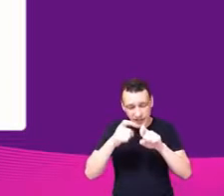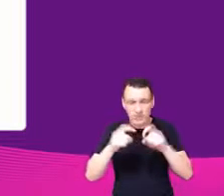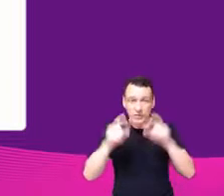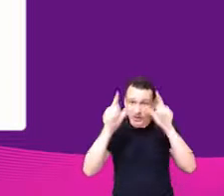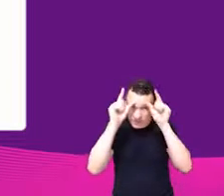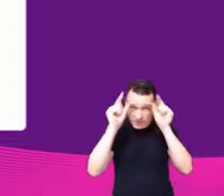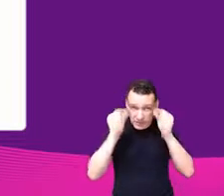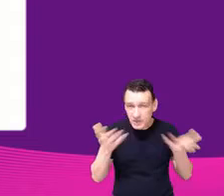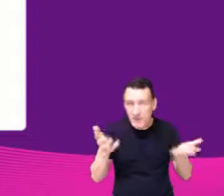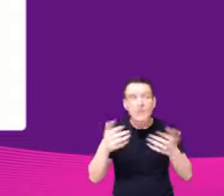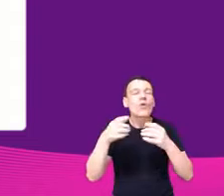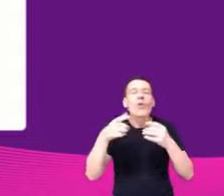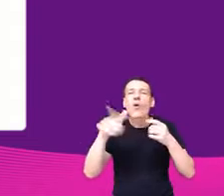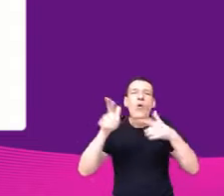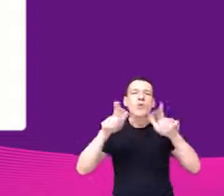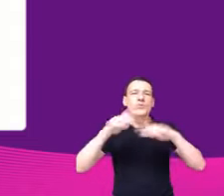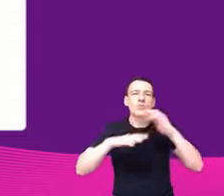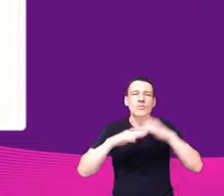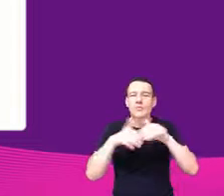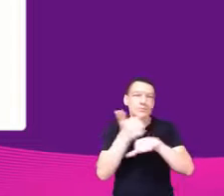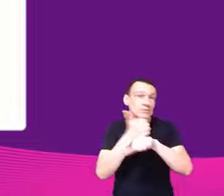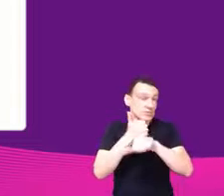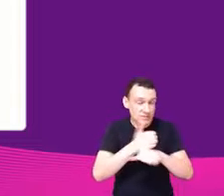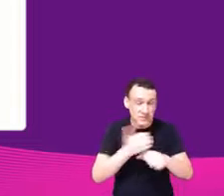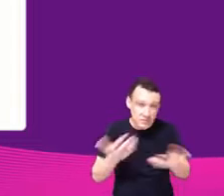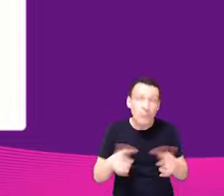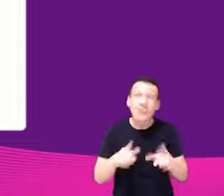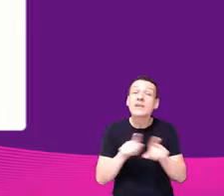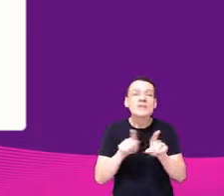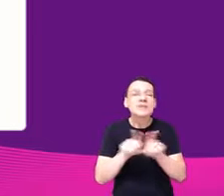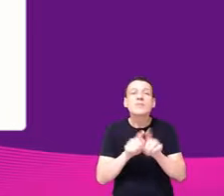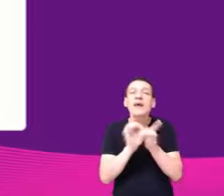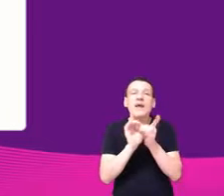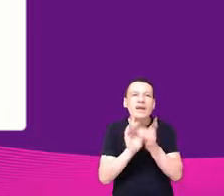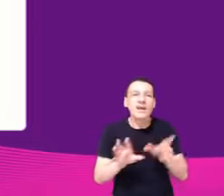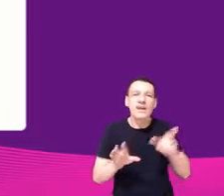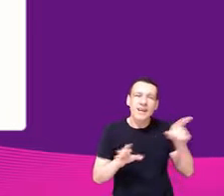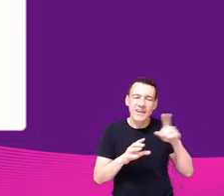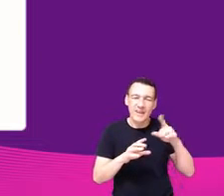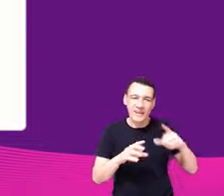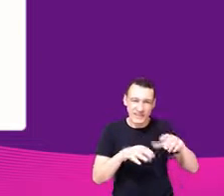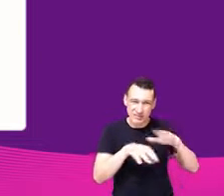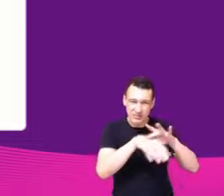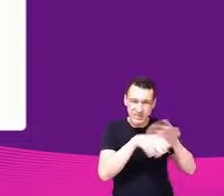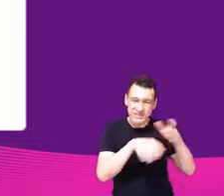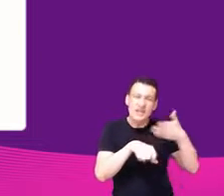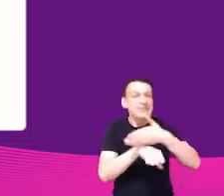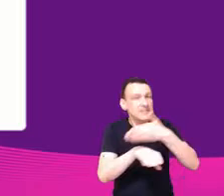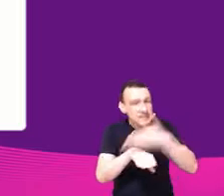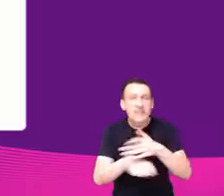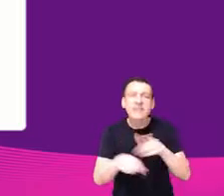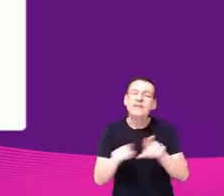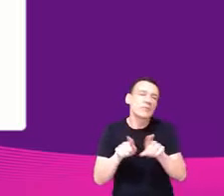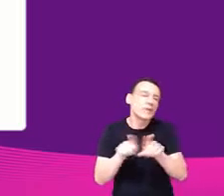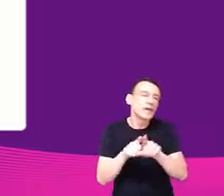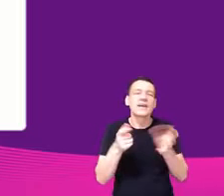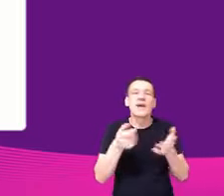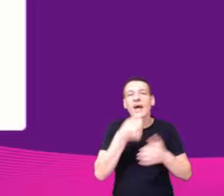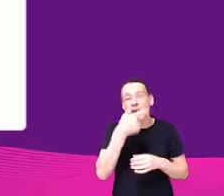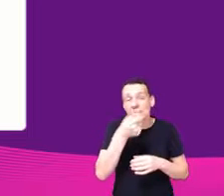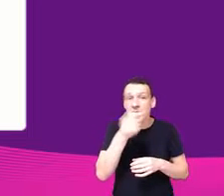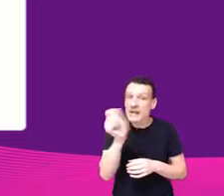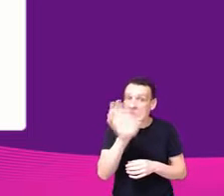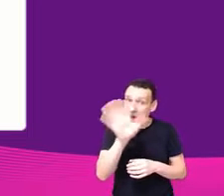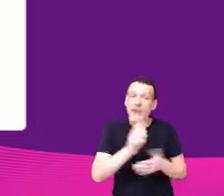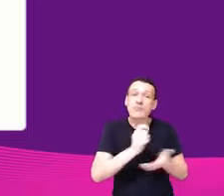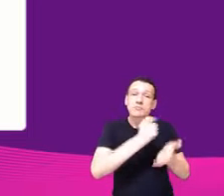dar acesso aos tratamentos a esses pacientes, inclusive remédios de alto custo. Nós estamos falando em gerar informação, tanto